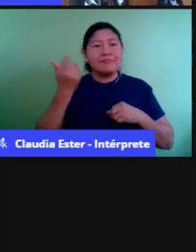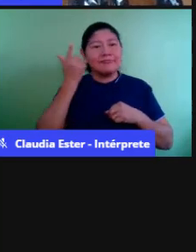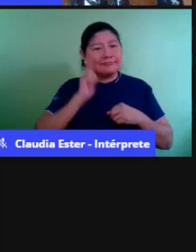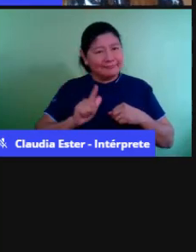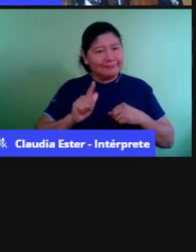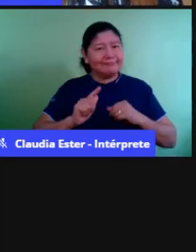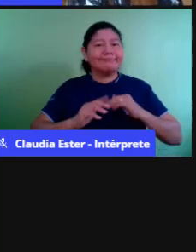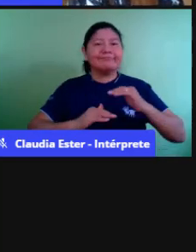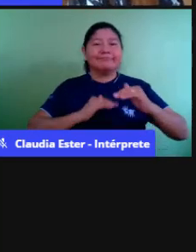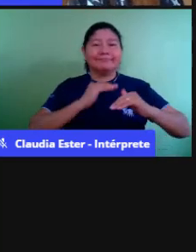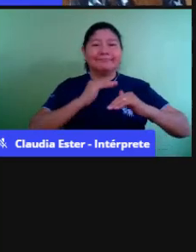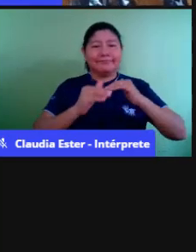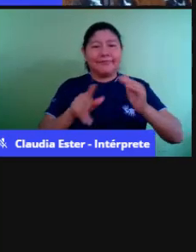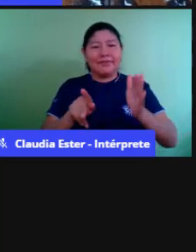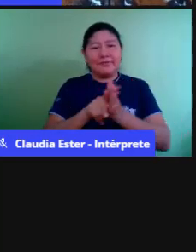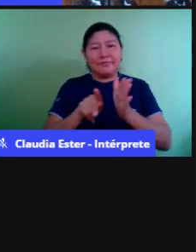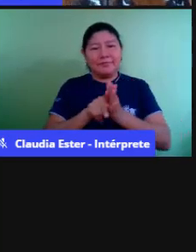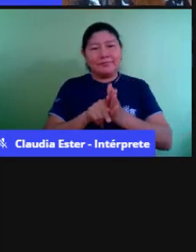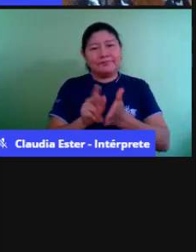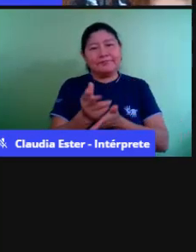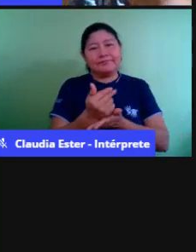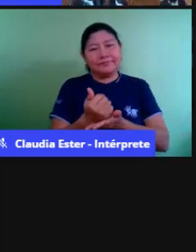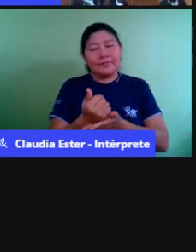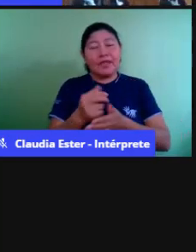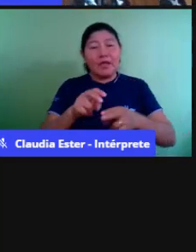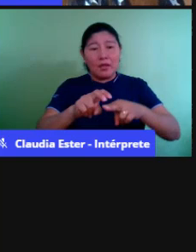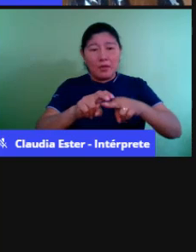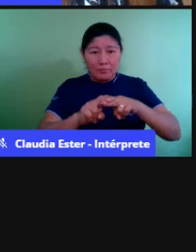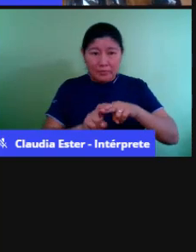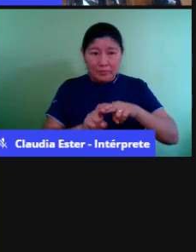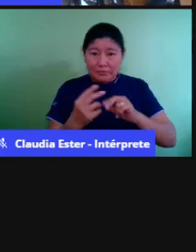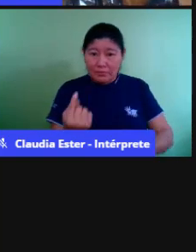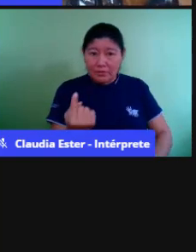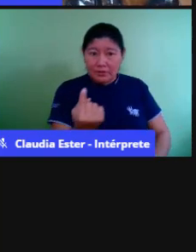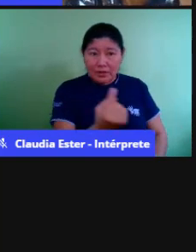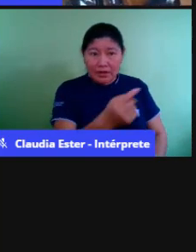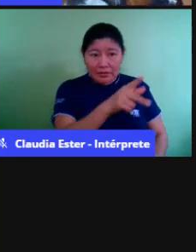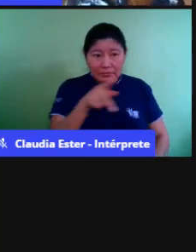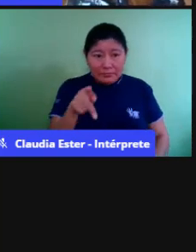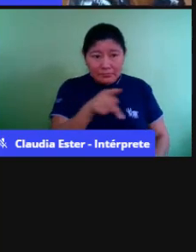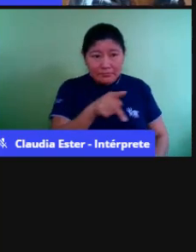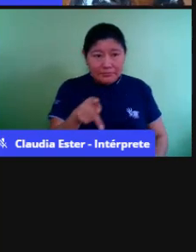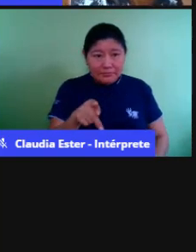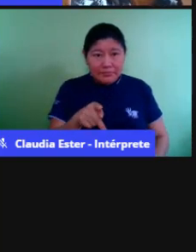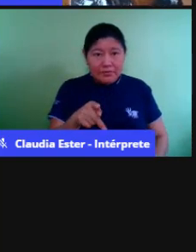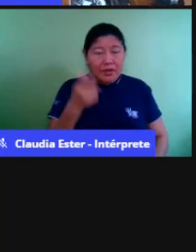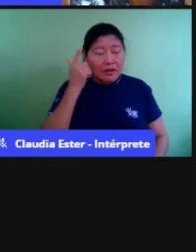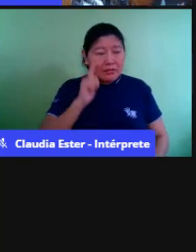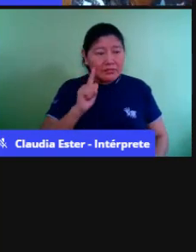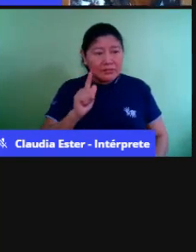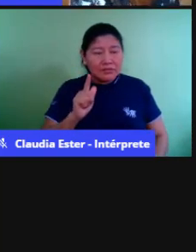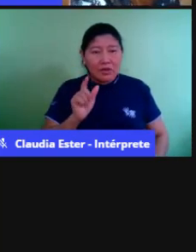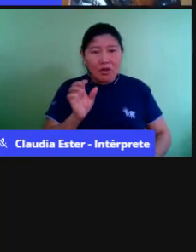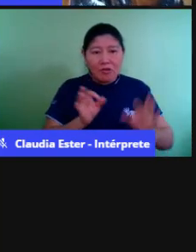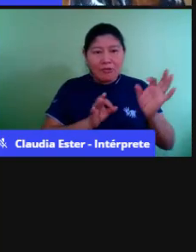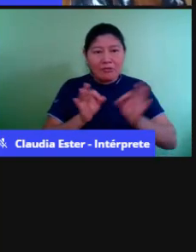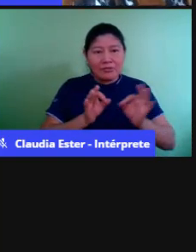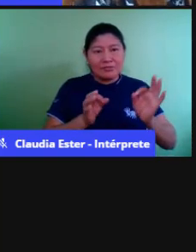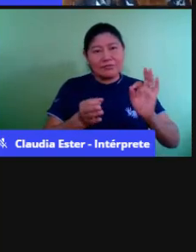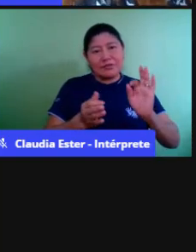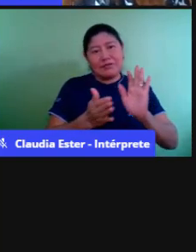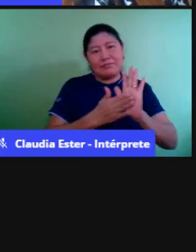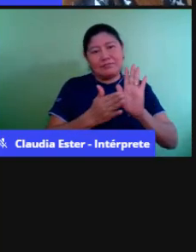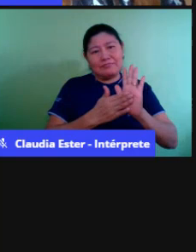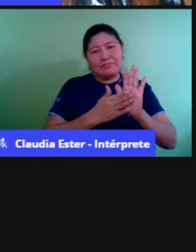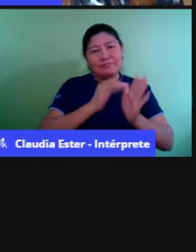criança. Então, cabe ao professor criar as possibilidades para que isso aconteça. Então,